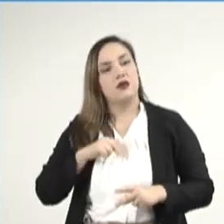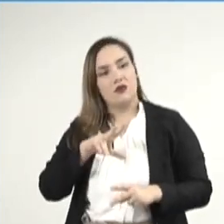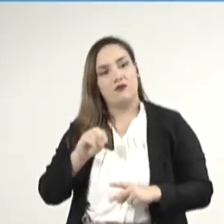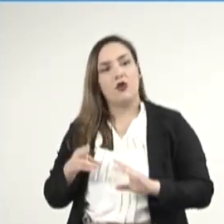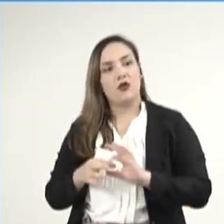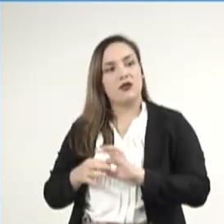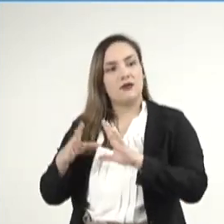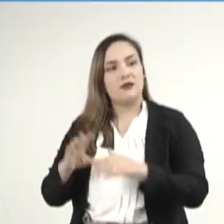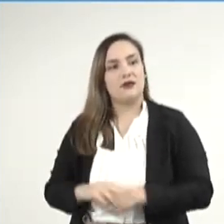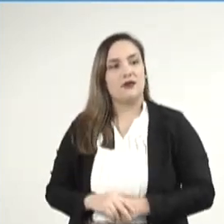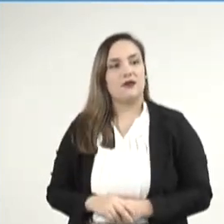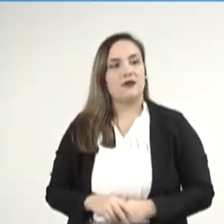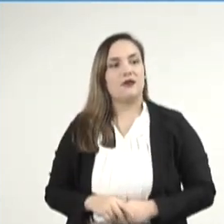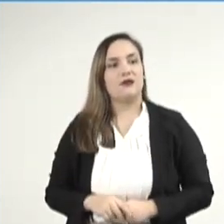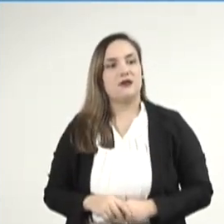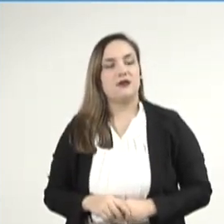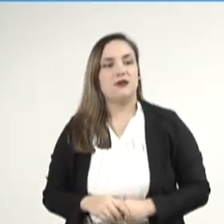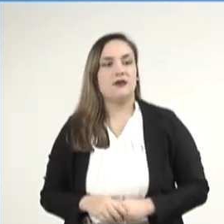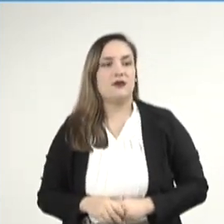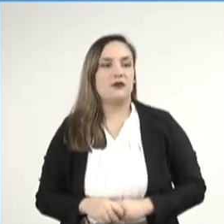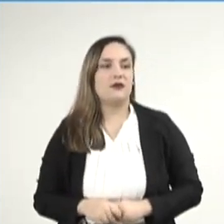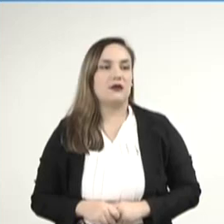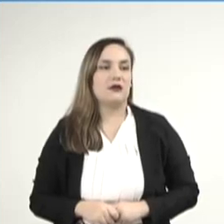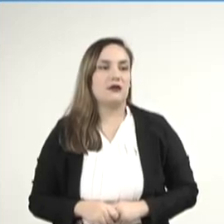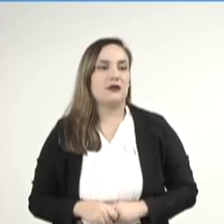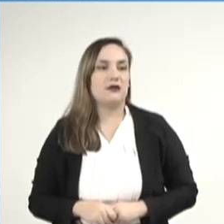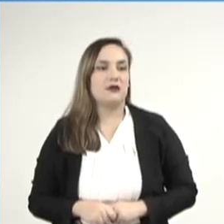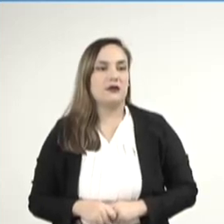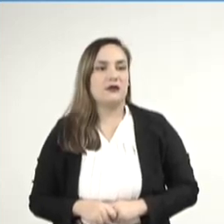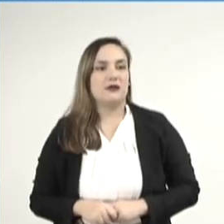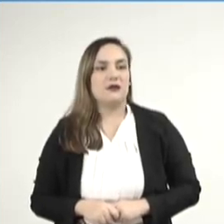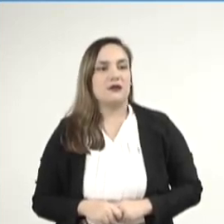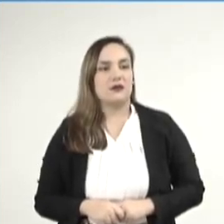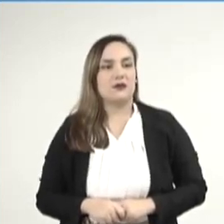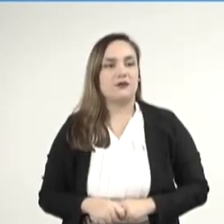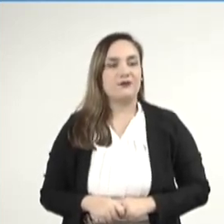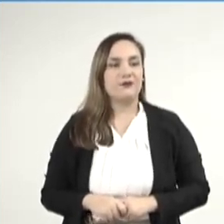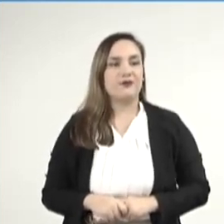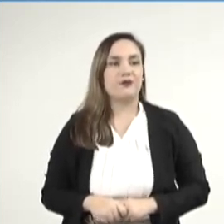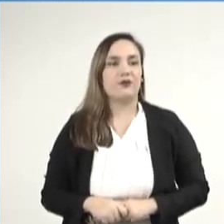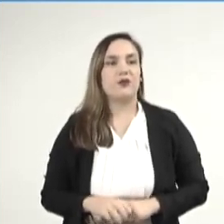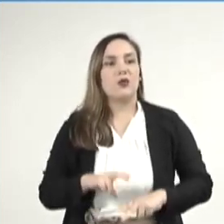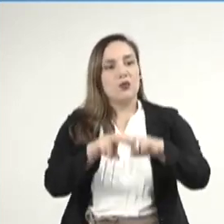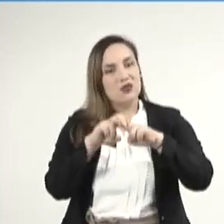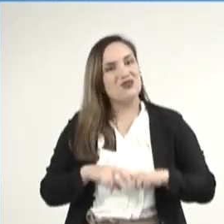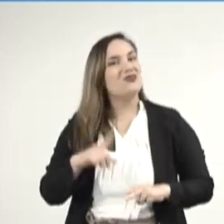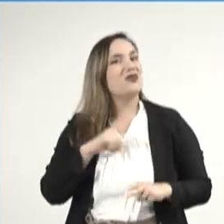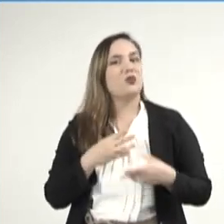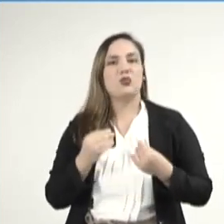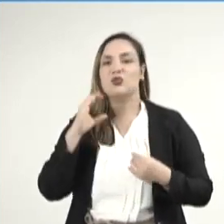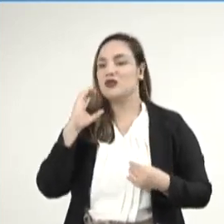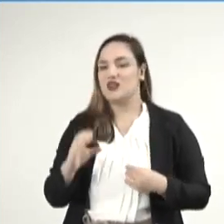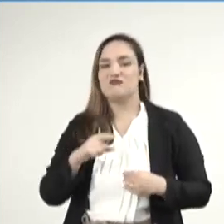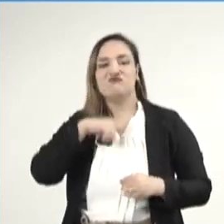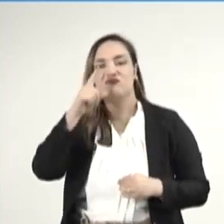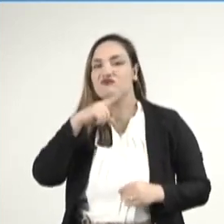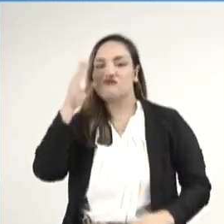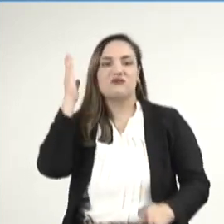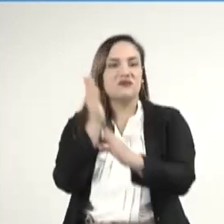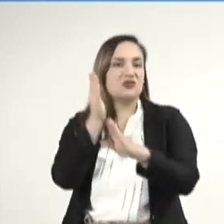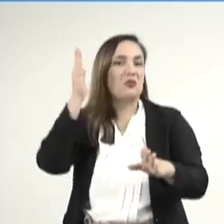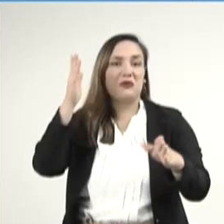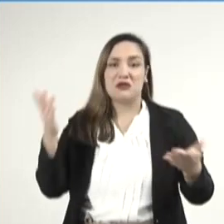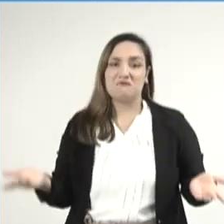permitir. E é por isso, deputado Zé Teixeira, que muitos crimes lá não são elucidados. Não